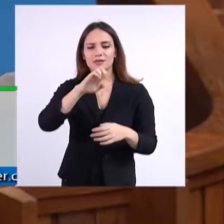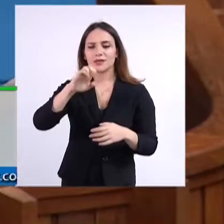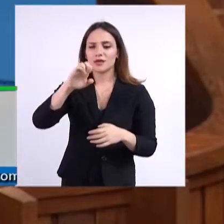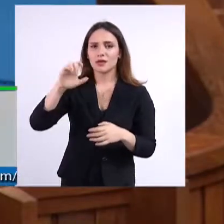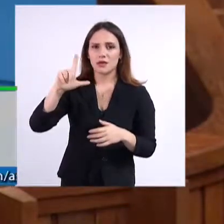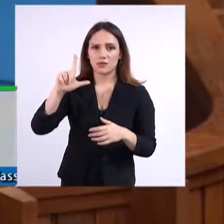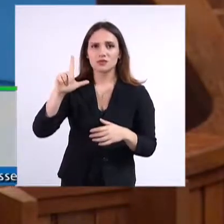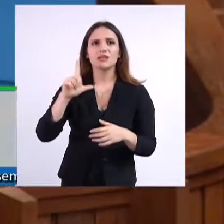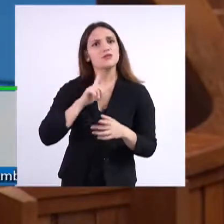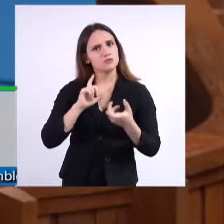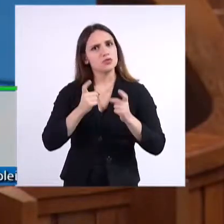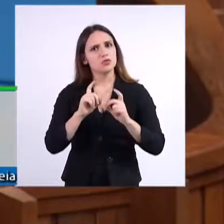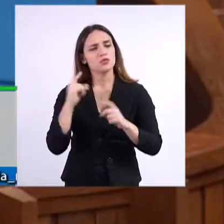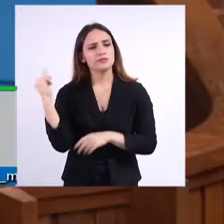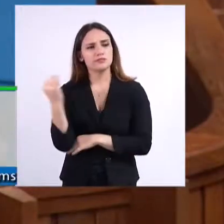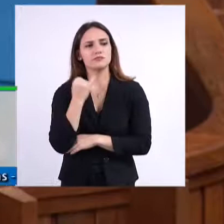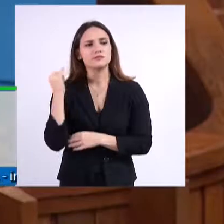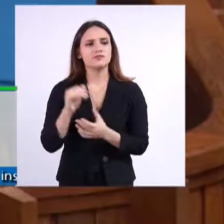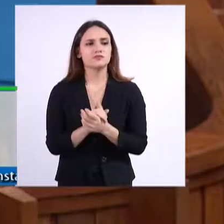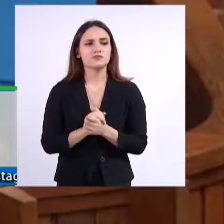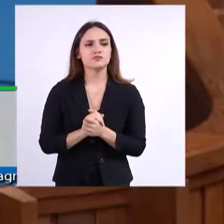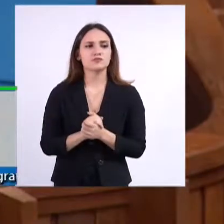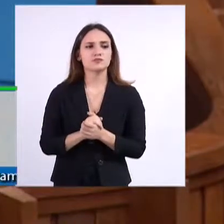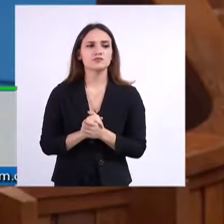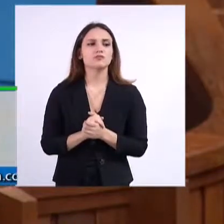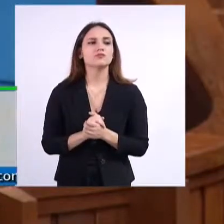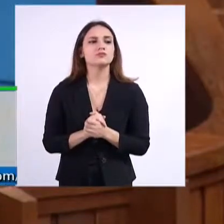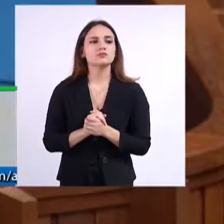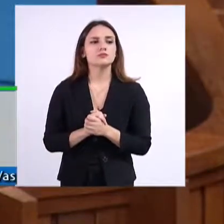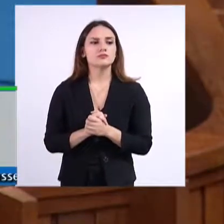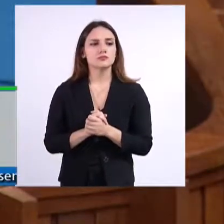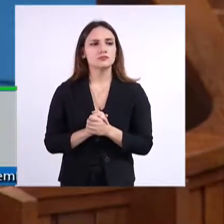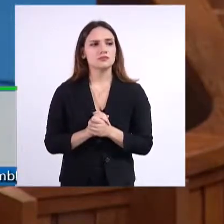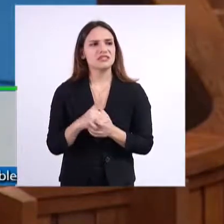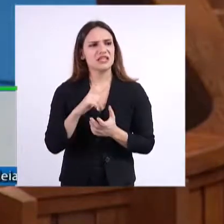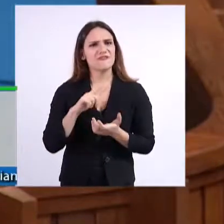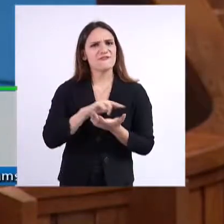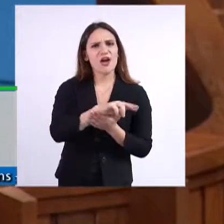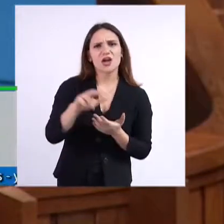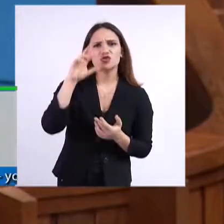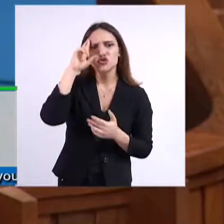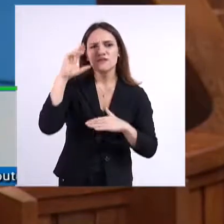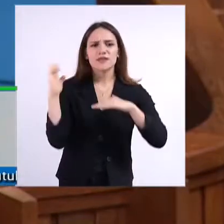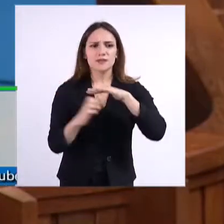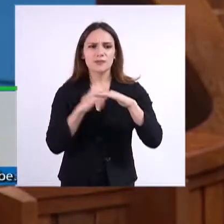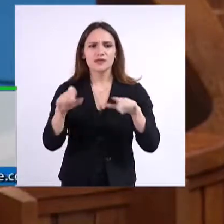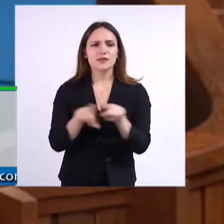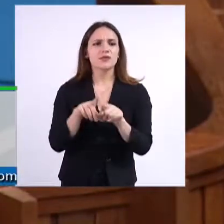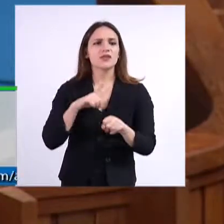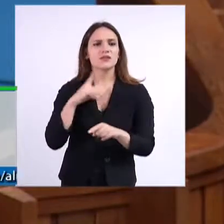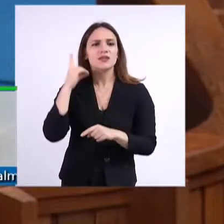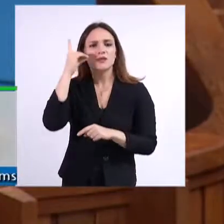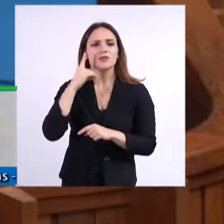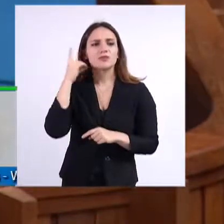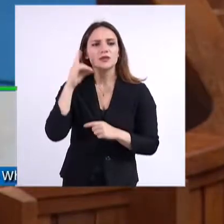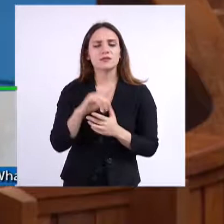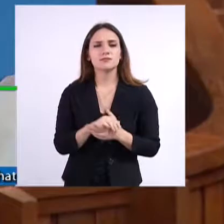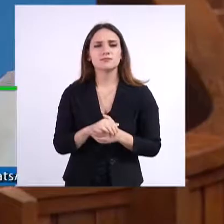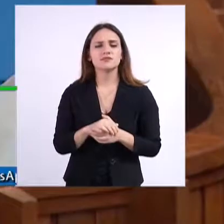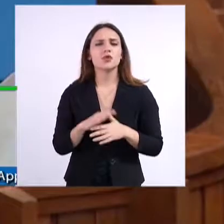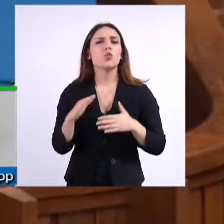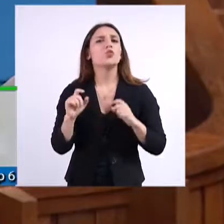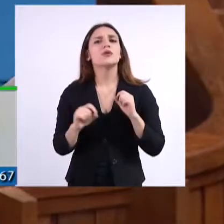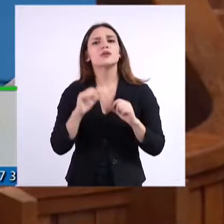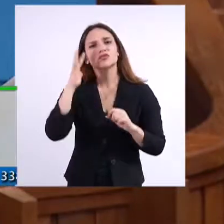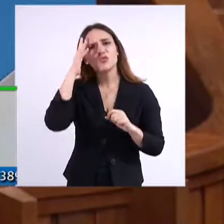grande reunião onde participou vários empresários, deputados, e a conclusão foi